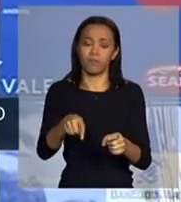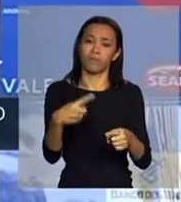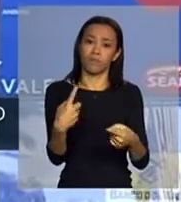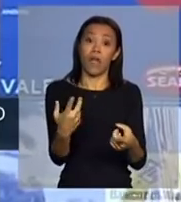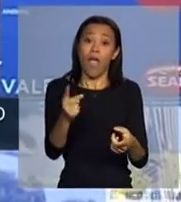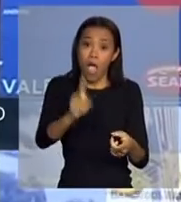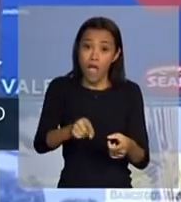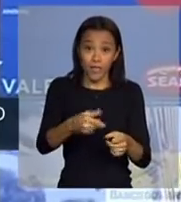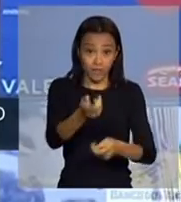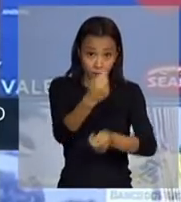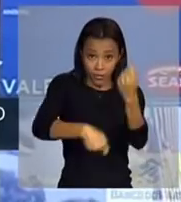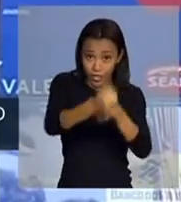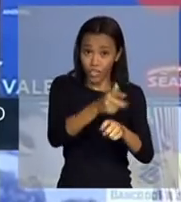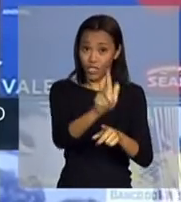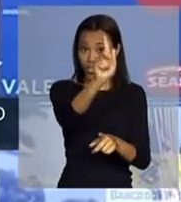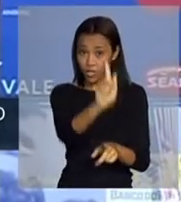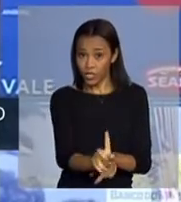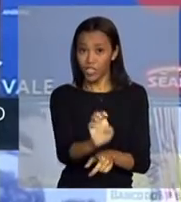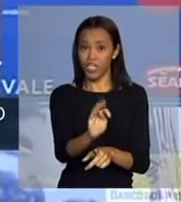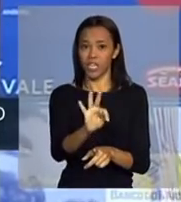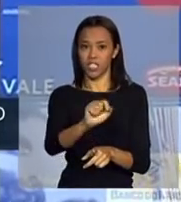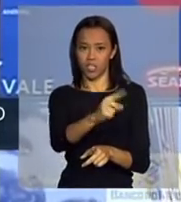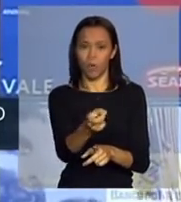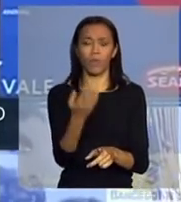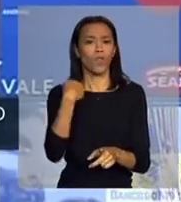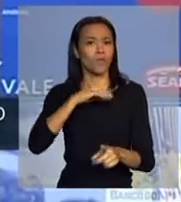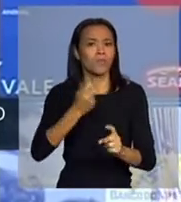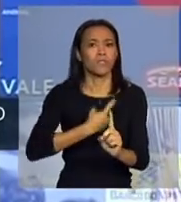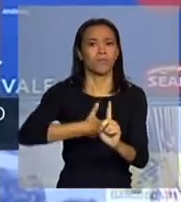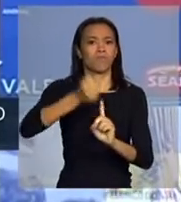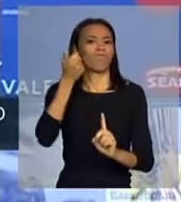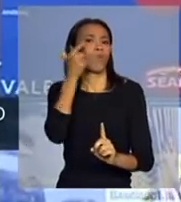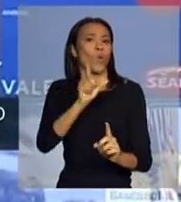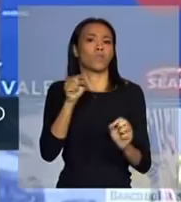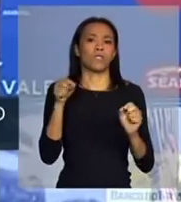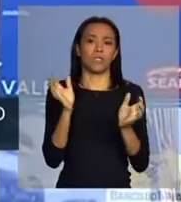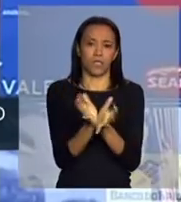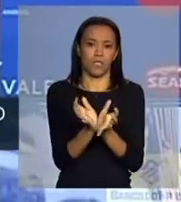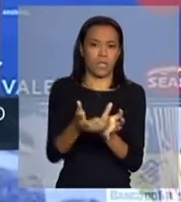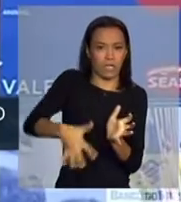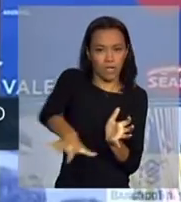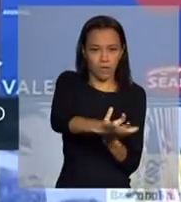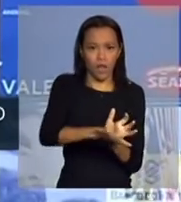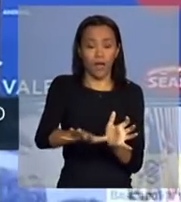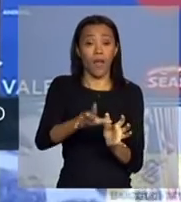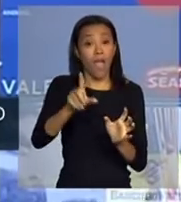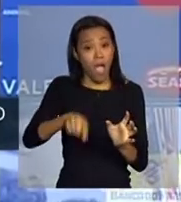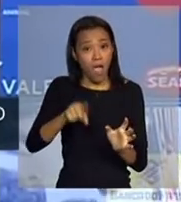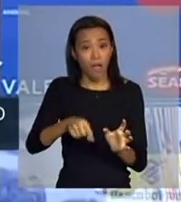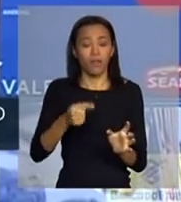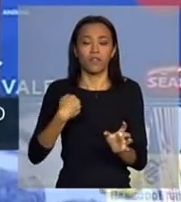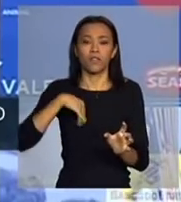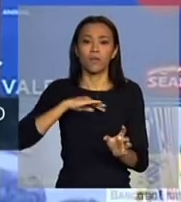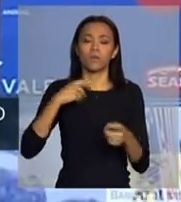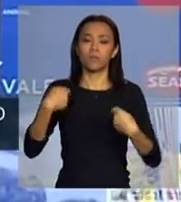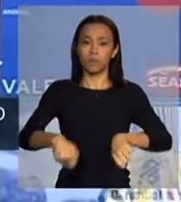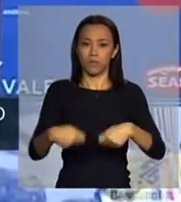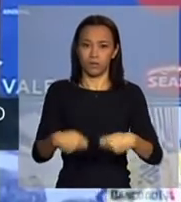é o principal salto evolutivo que precisamos dar nesse momento. Esse é o movimento que